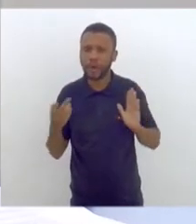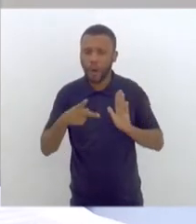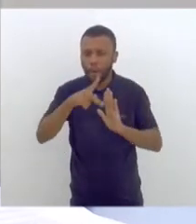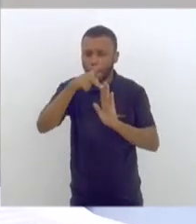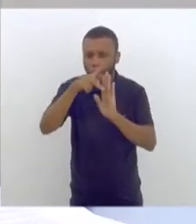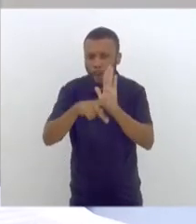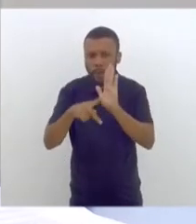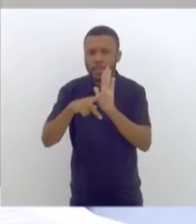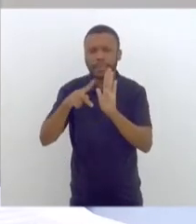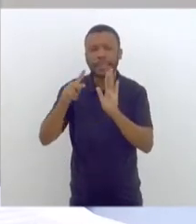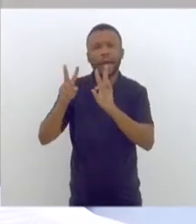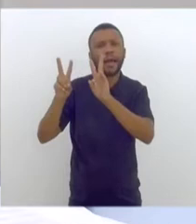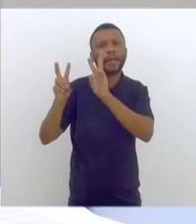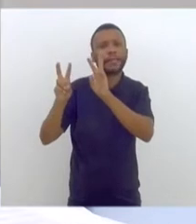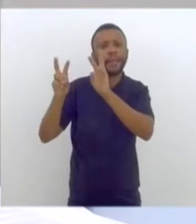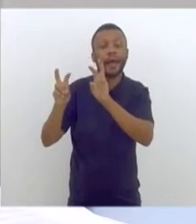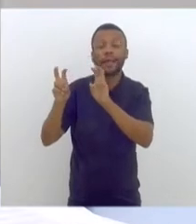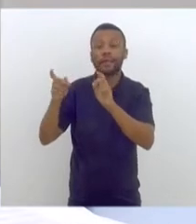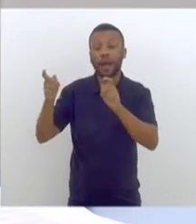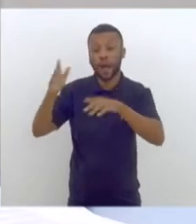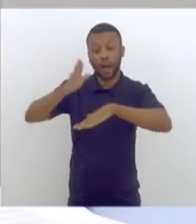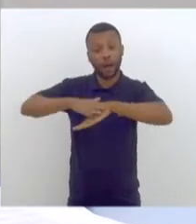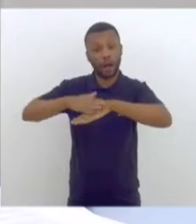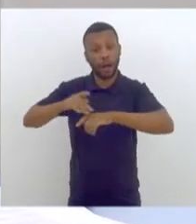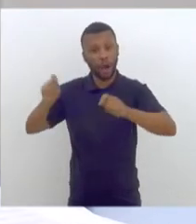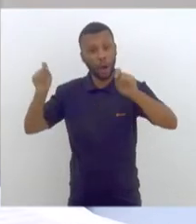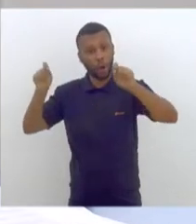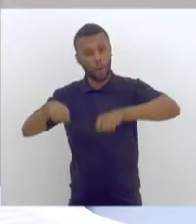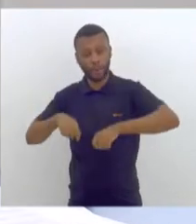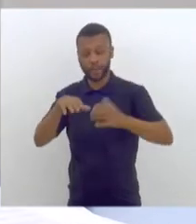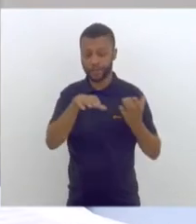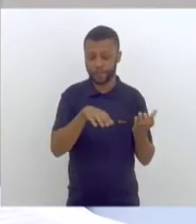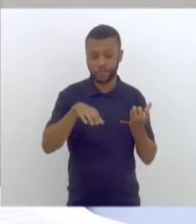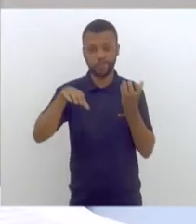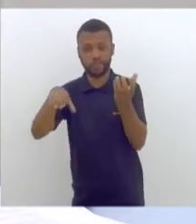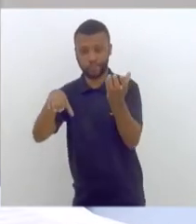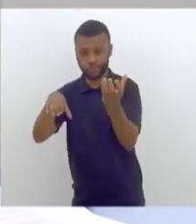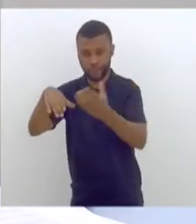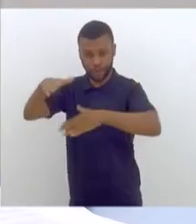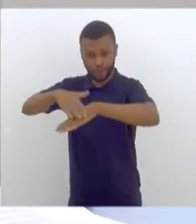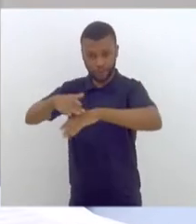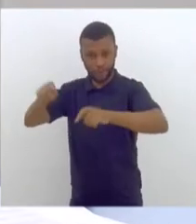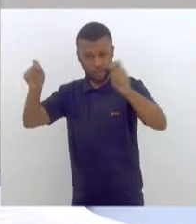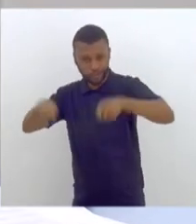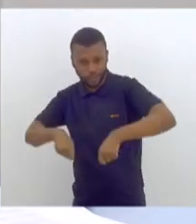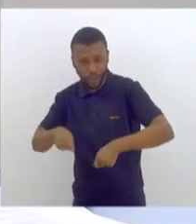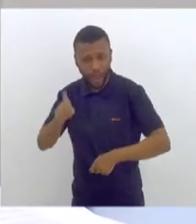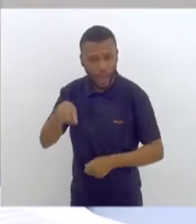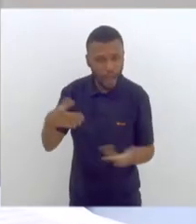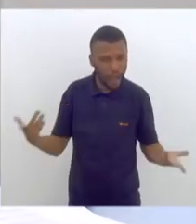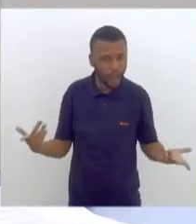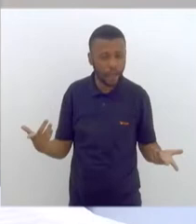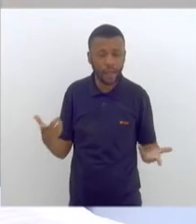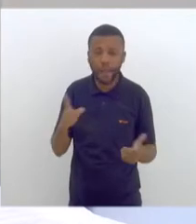que me tese não é competência da do congresso nacional se a primeira questão